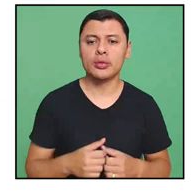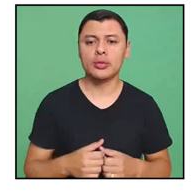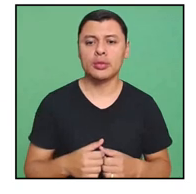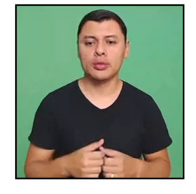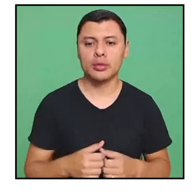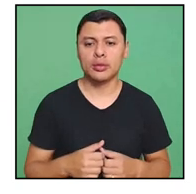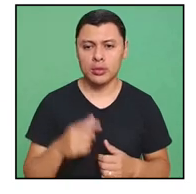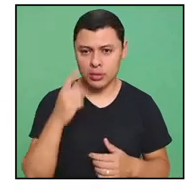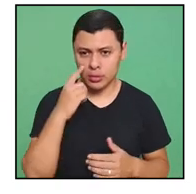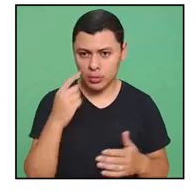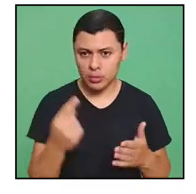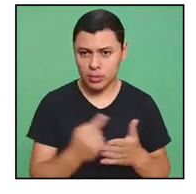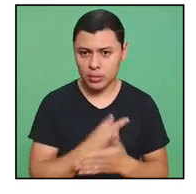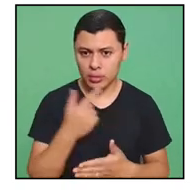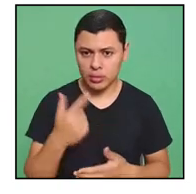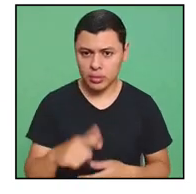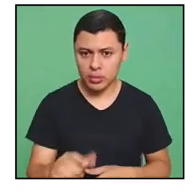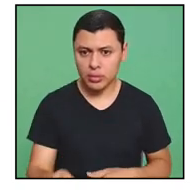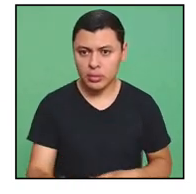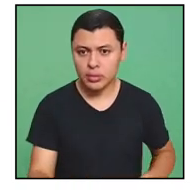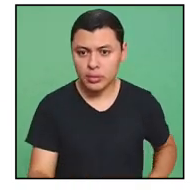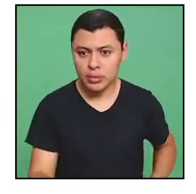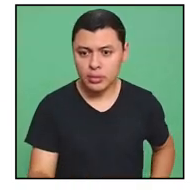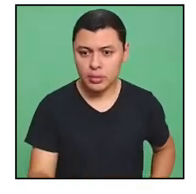alguma pergunta.